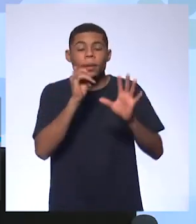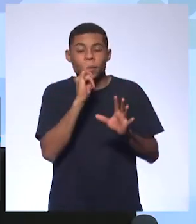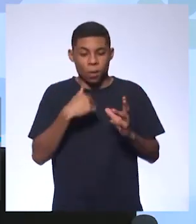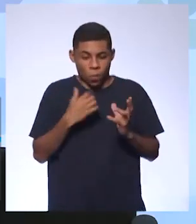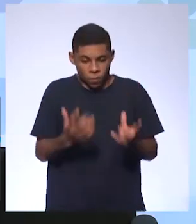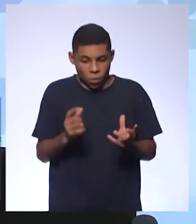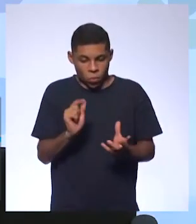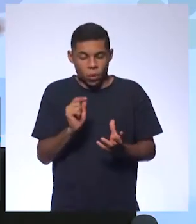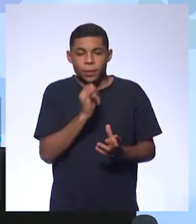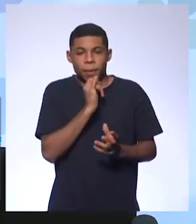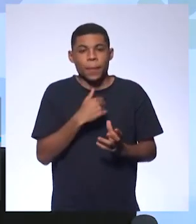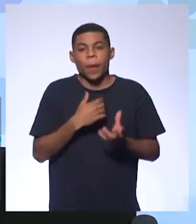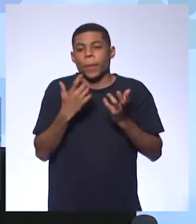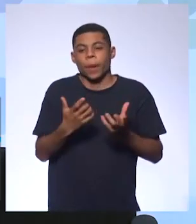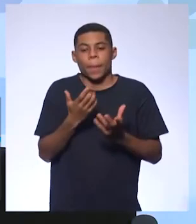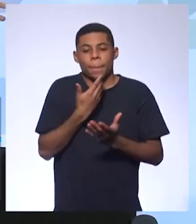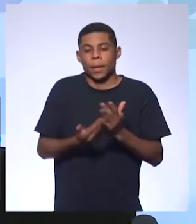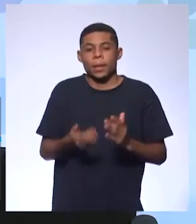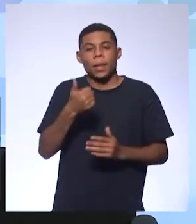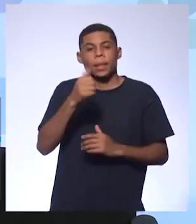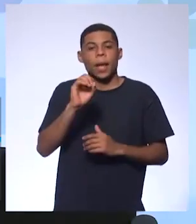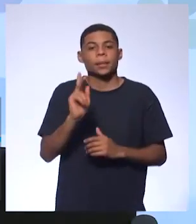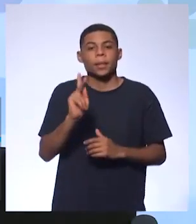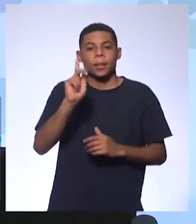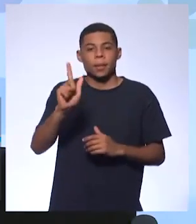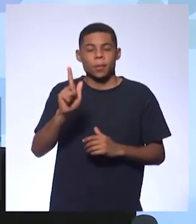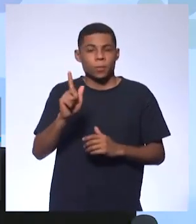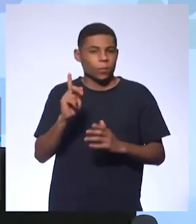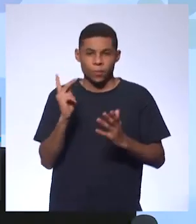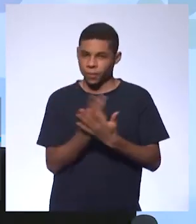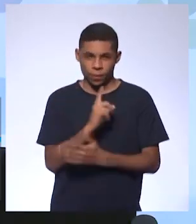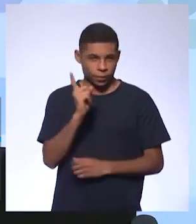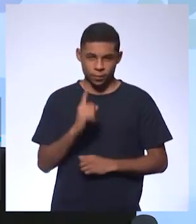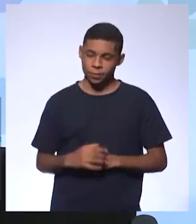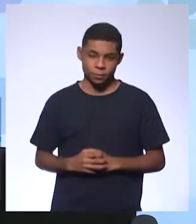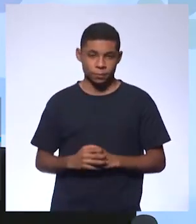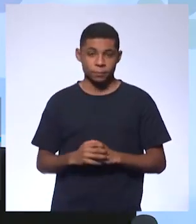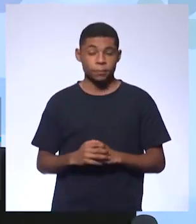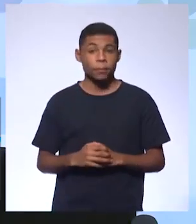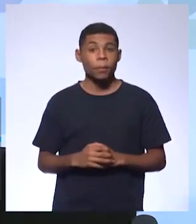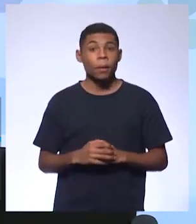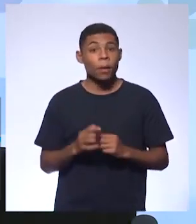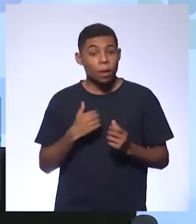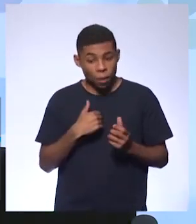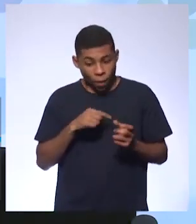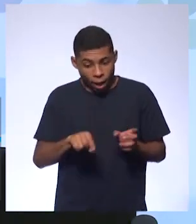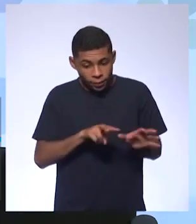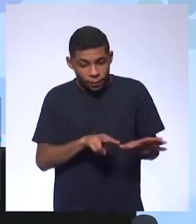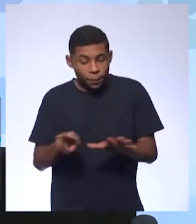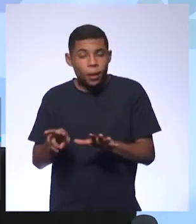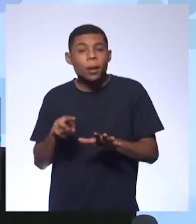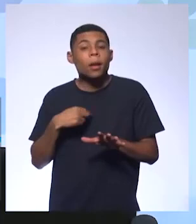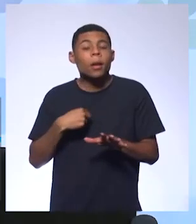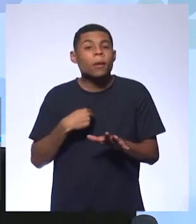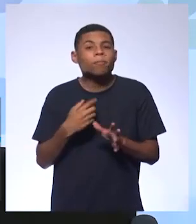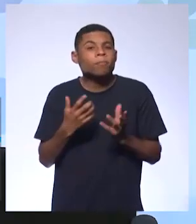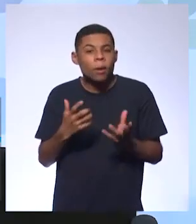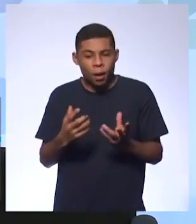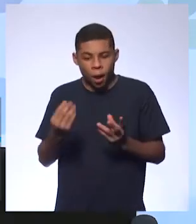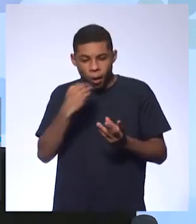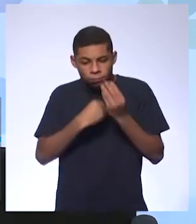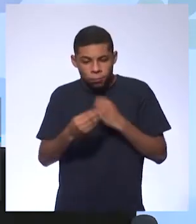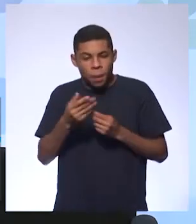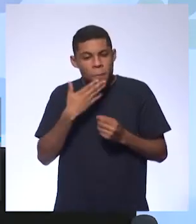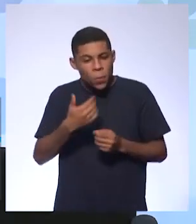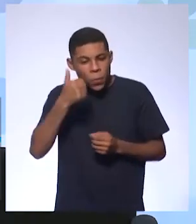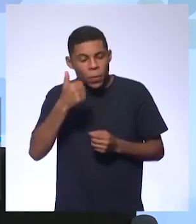quero. Não adianta eu falar, eu quero perder 10 quilos, que isso não vai acontecer. Então, o que eu vou fazer essa semana para ter um hábito